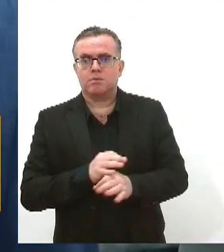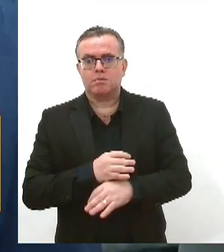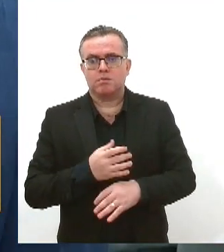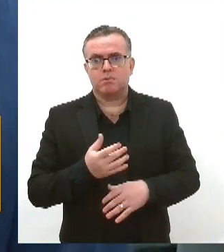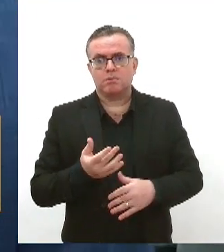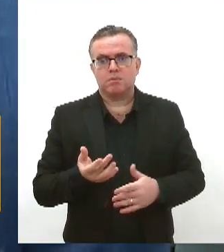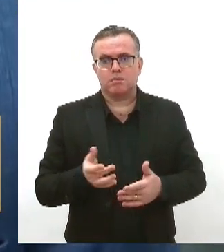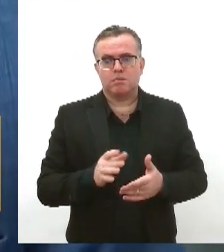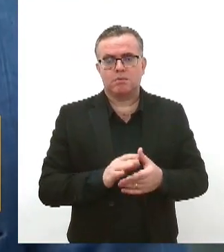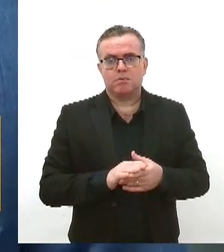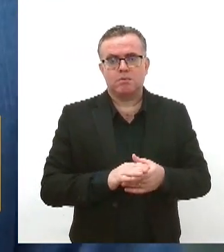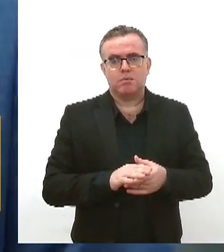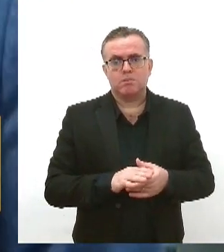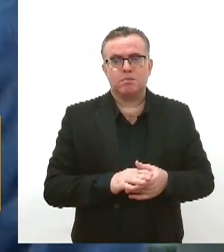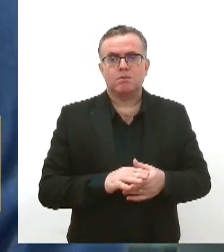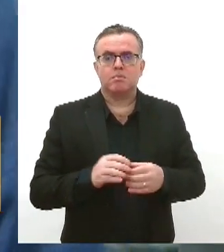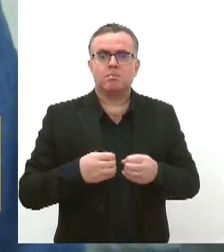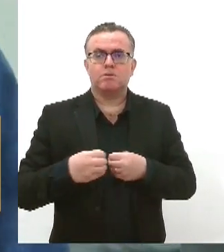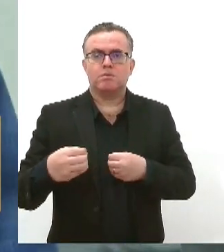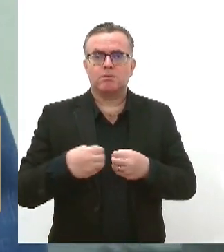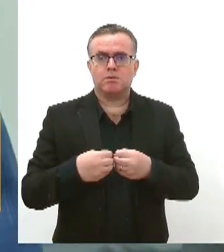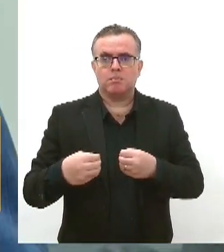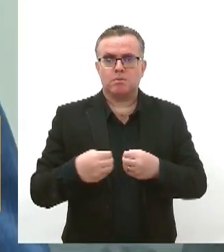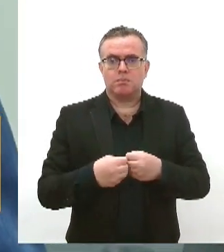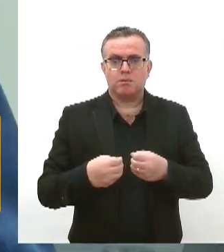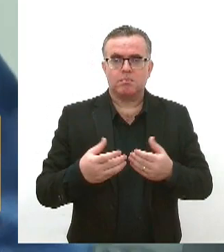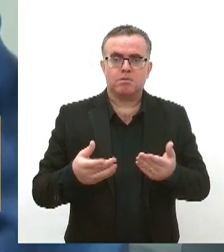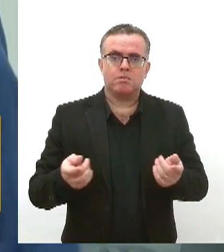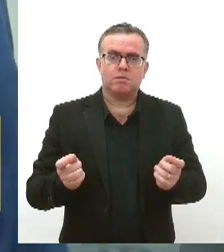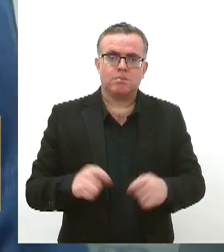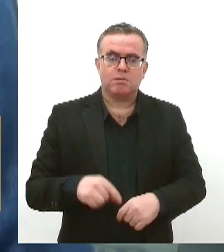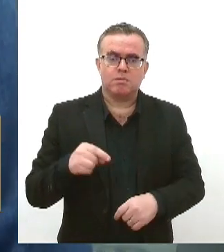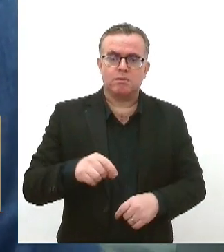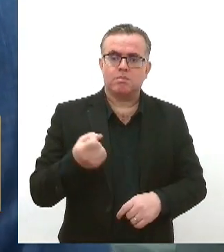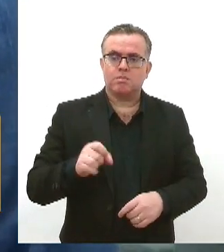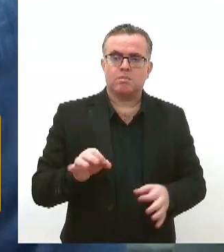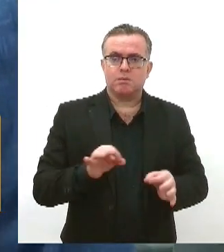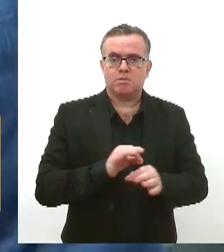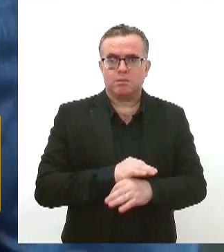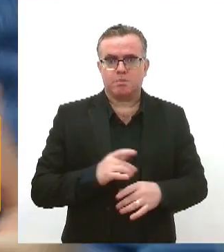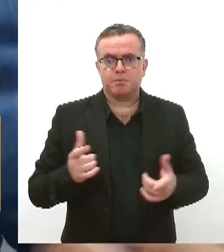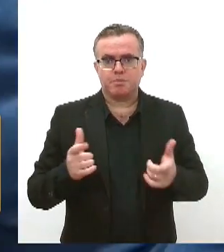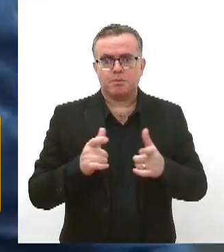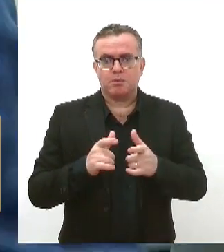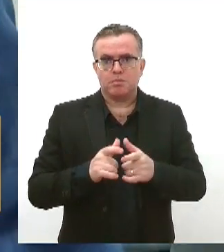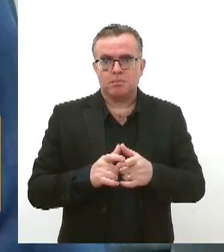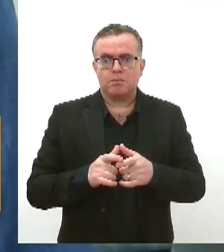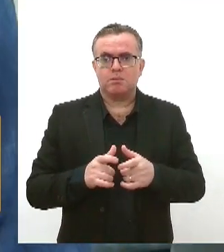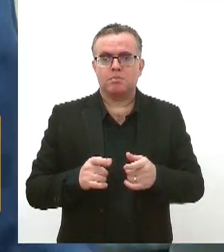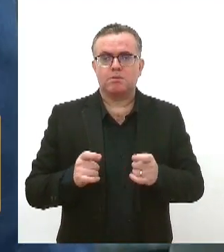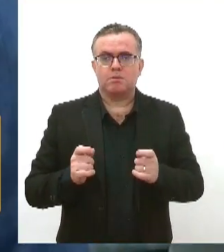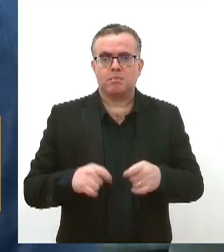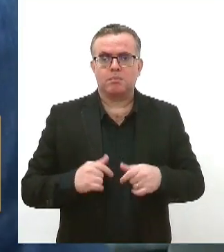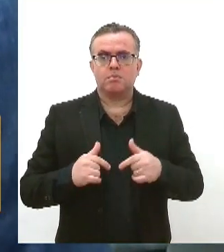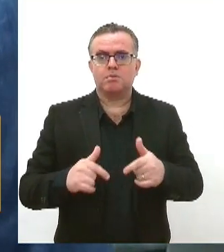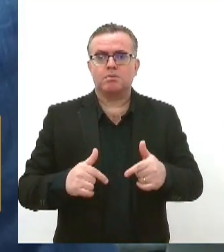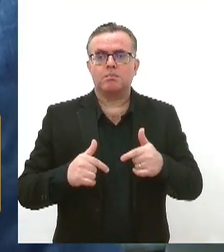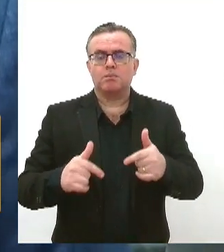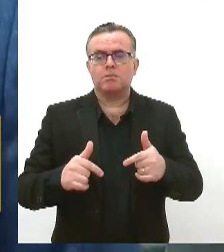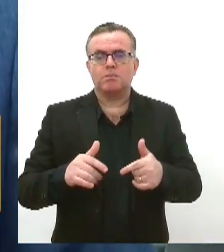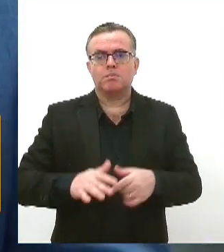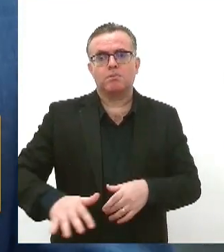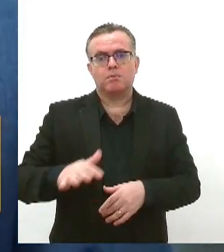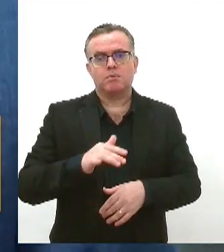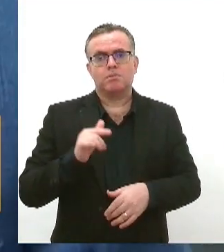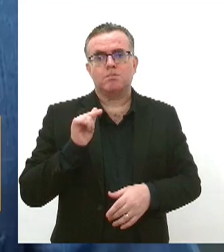com estados vizinhos e também Sergipe, por ser um estado importador, né, todo o nosso produto praticamente vem de fora,